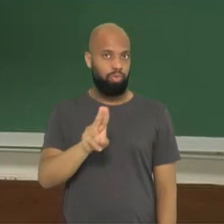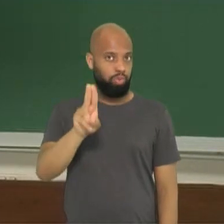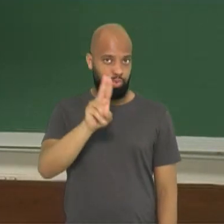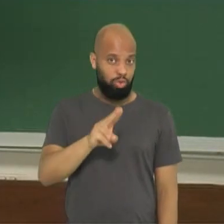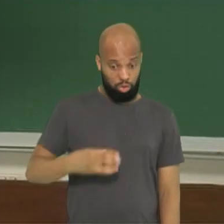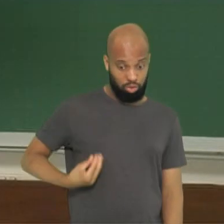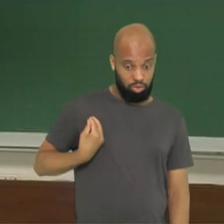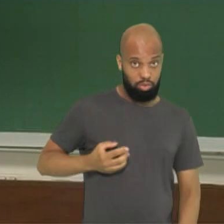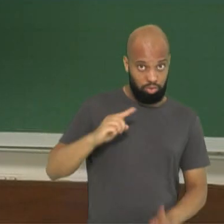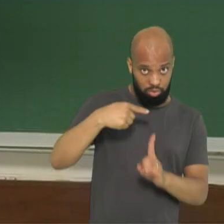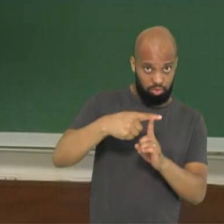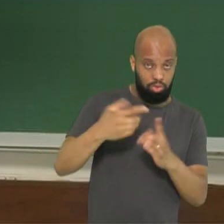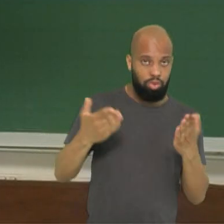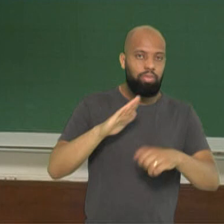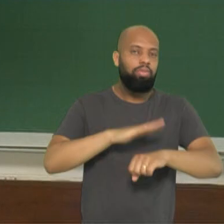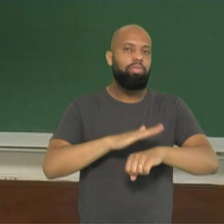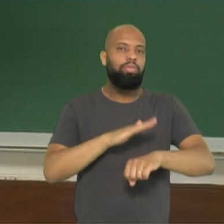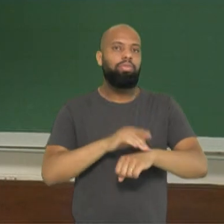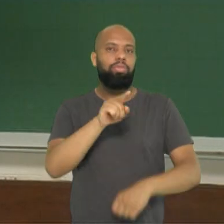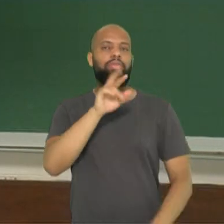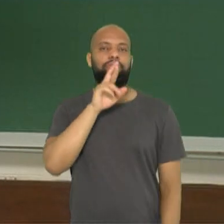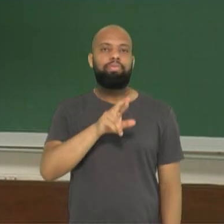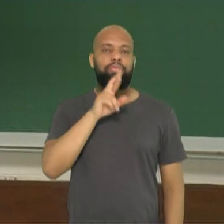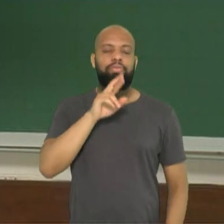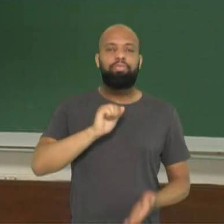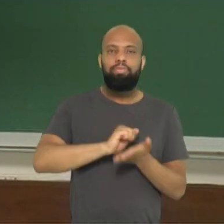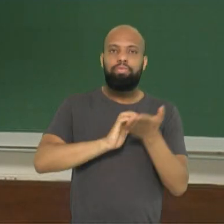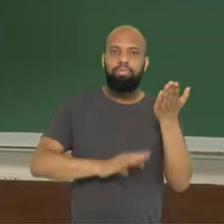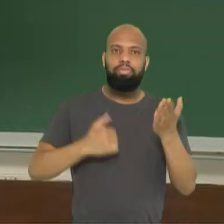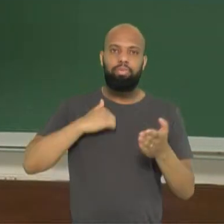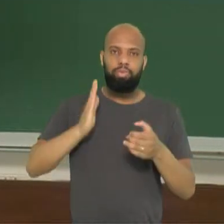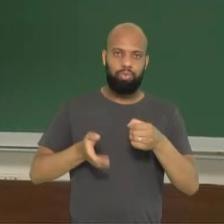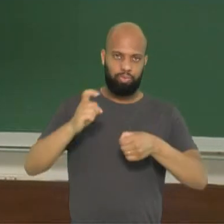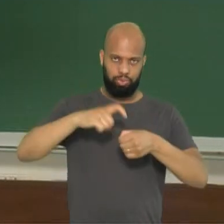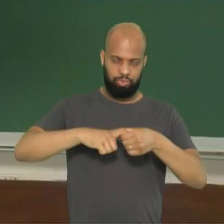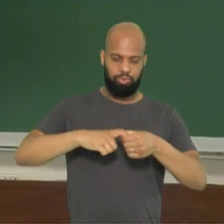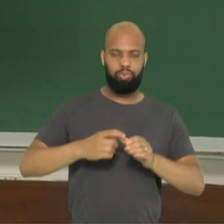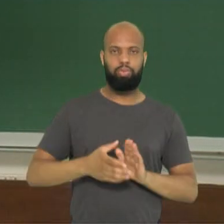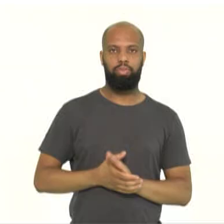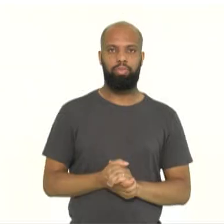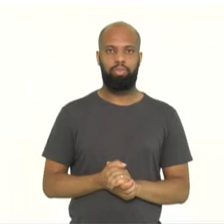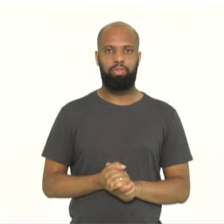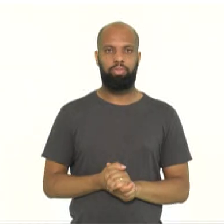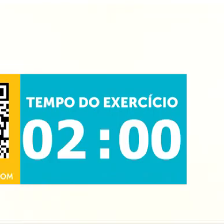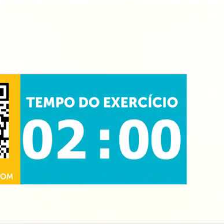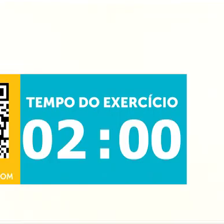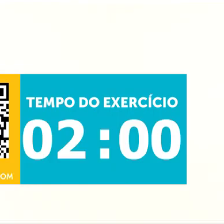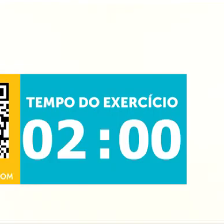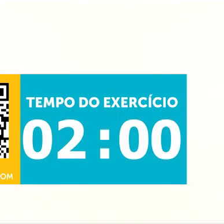estou vivendo. Um tempinho para você responder à atividade, nós já retornamos para corrigir.